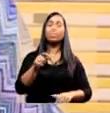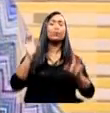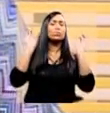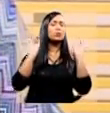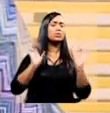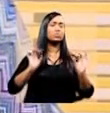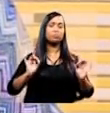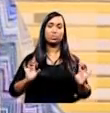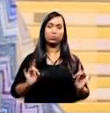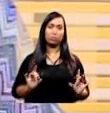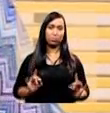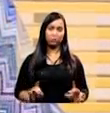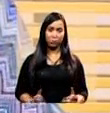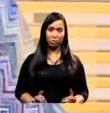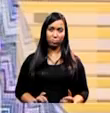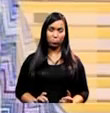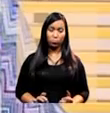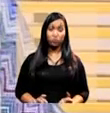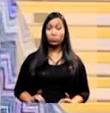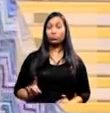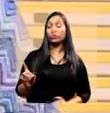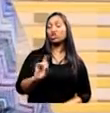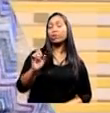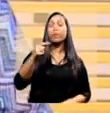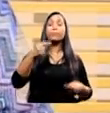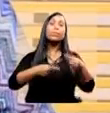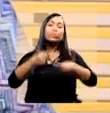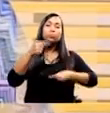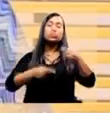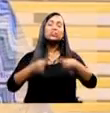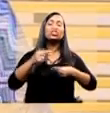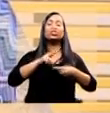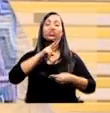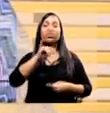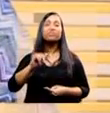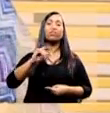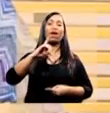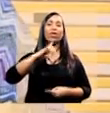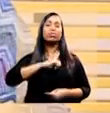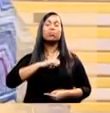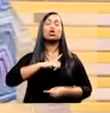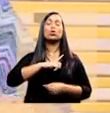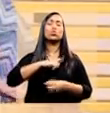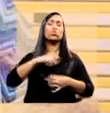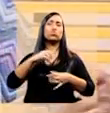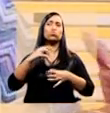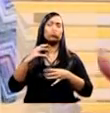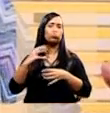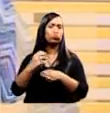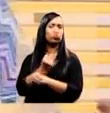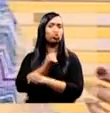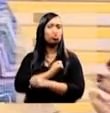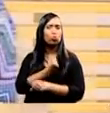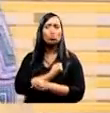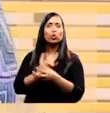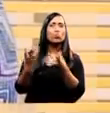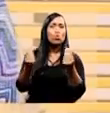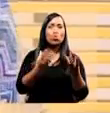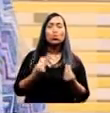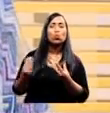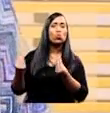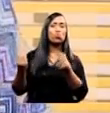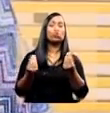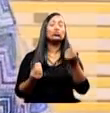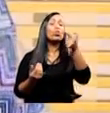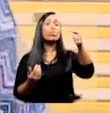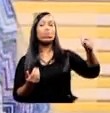serviço especializado, especial. Não é uma política que vai gerar um número, um coletivo